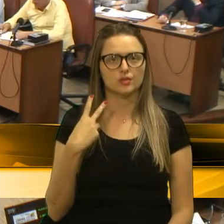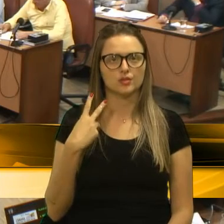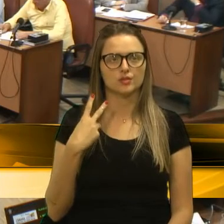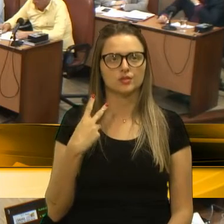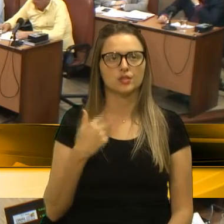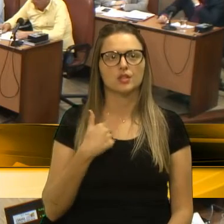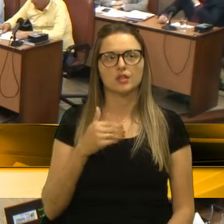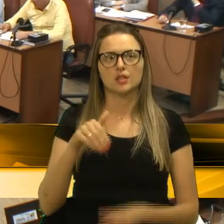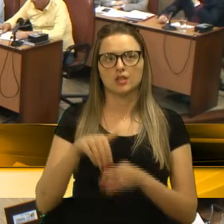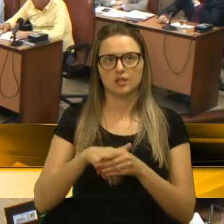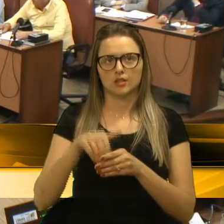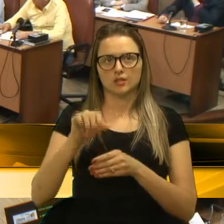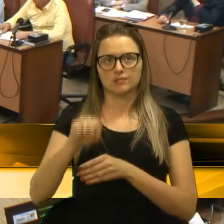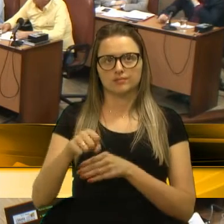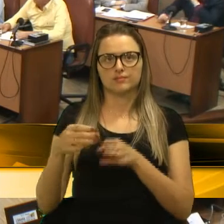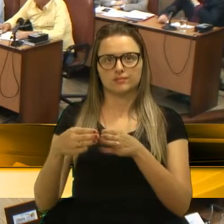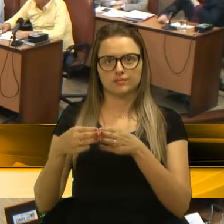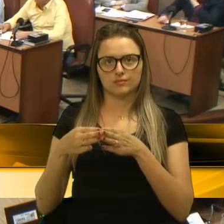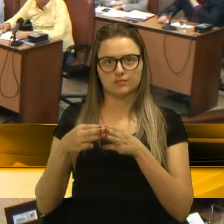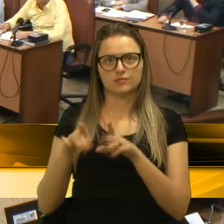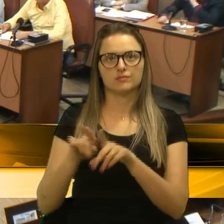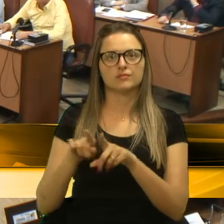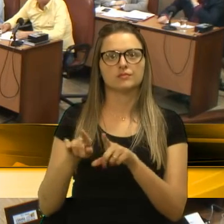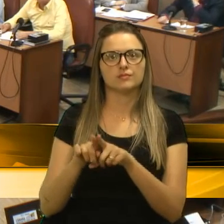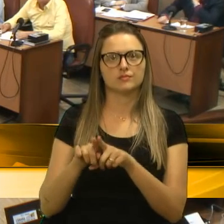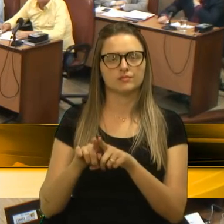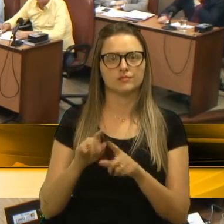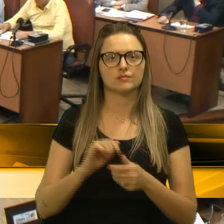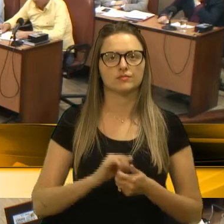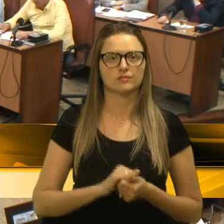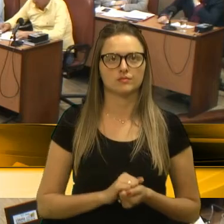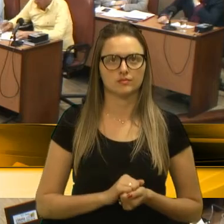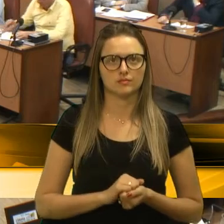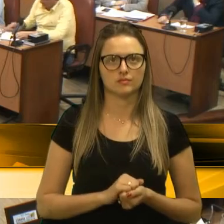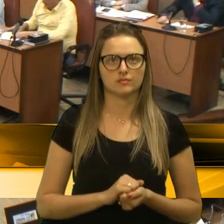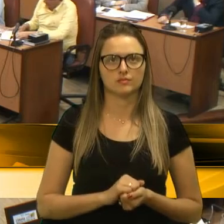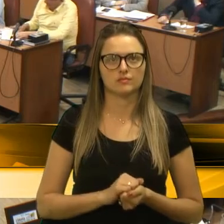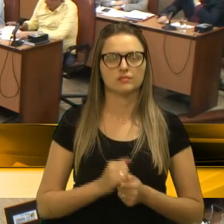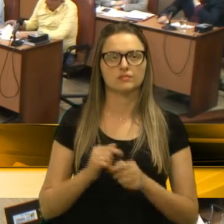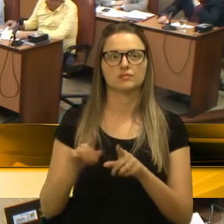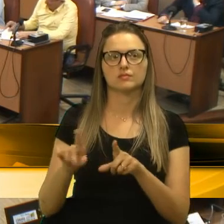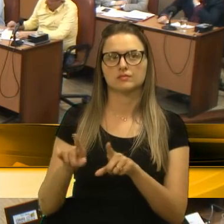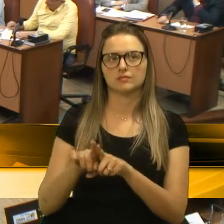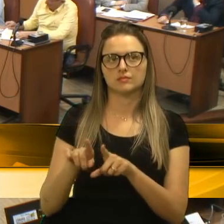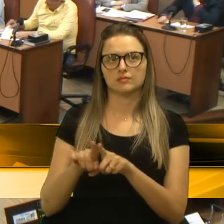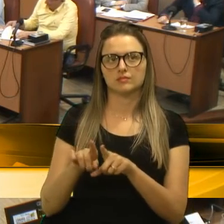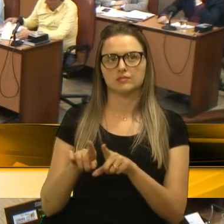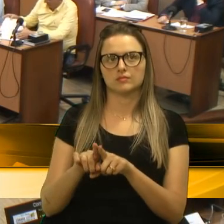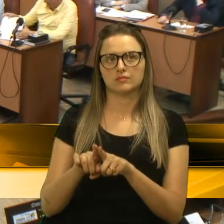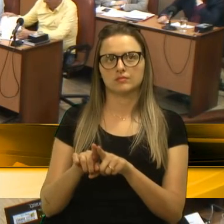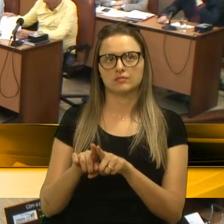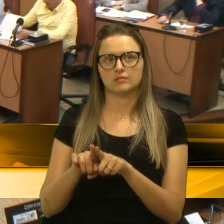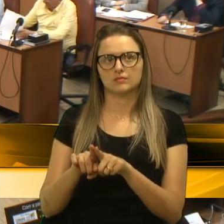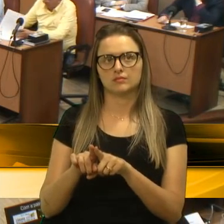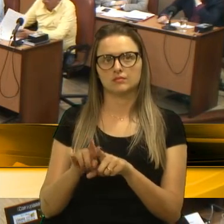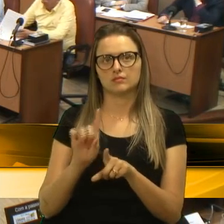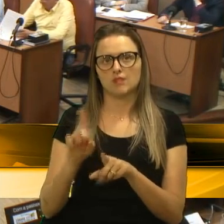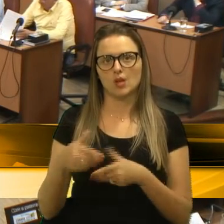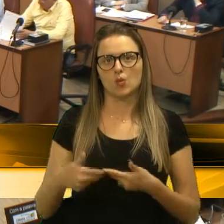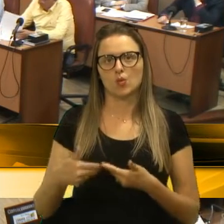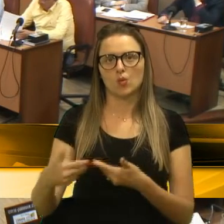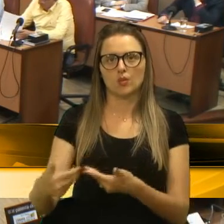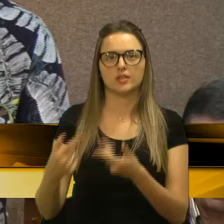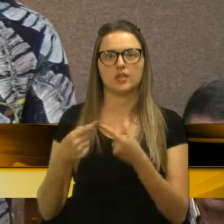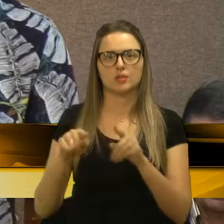Quero dizer que votarei favorável também a essa moção. E também, a gente não foi convidado, mas